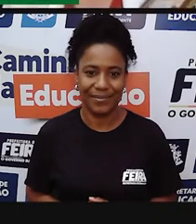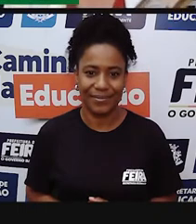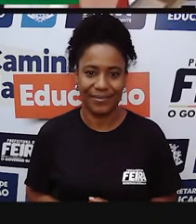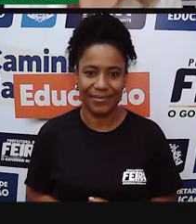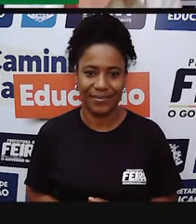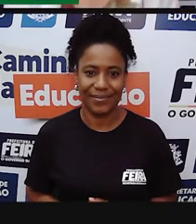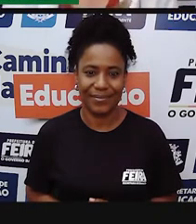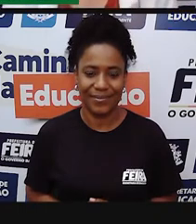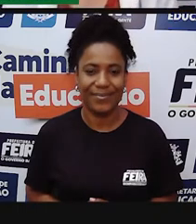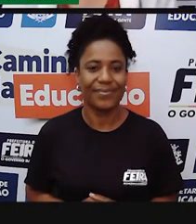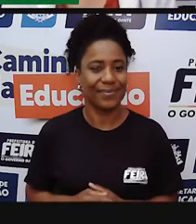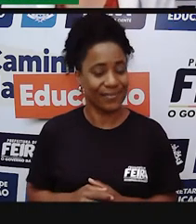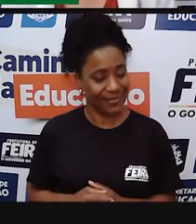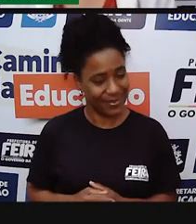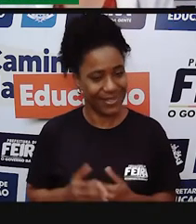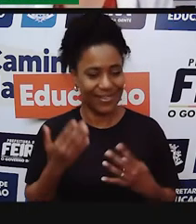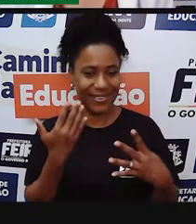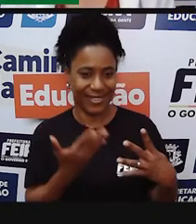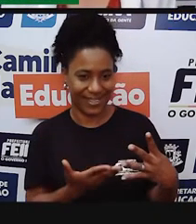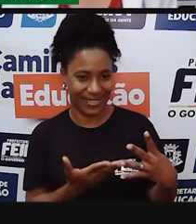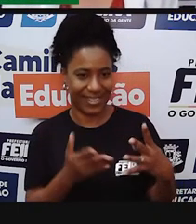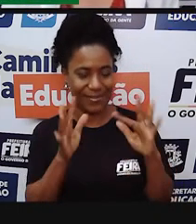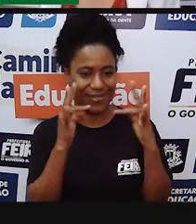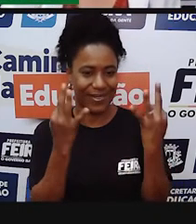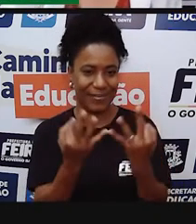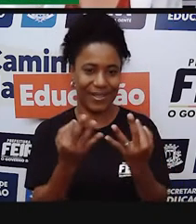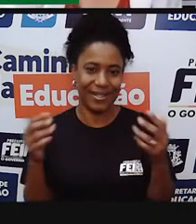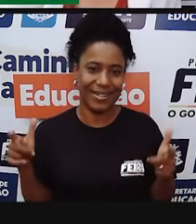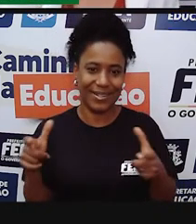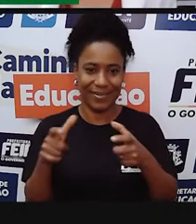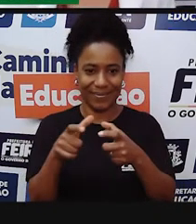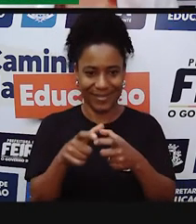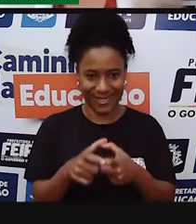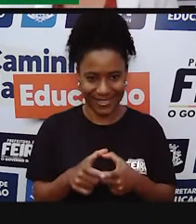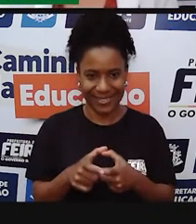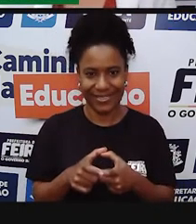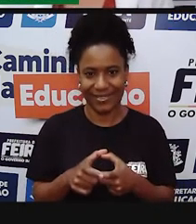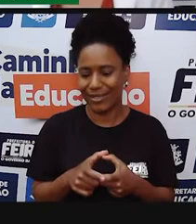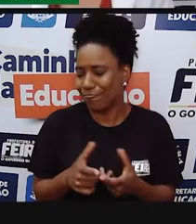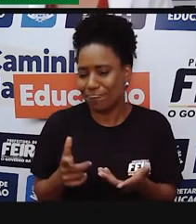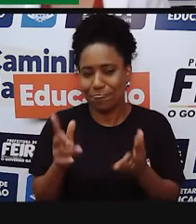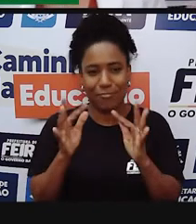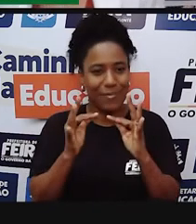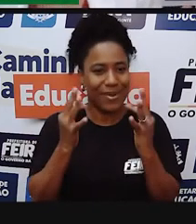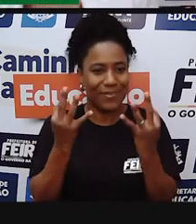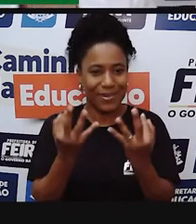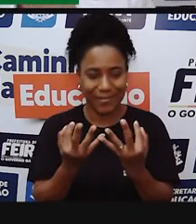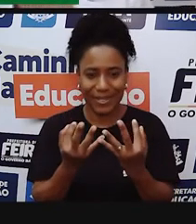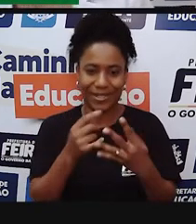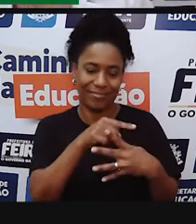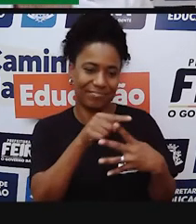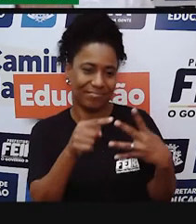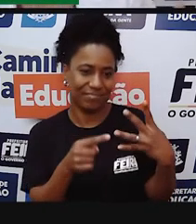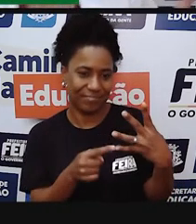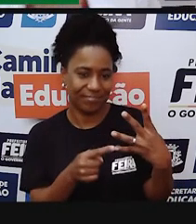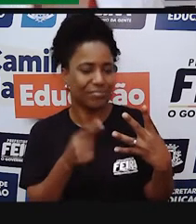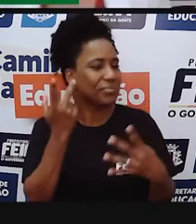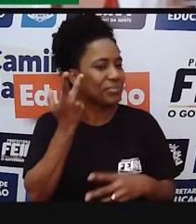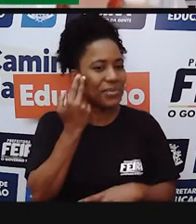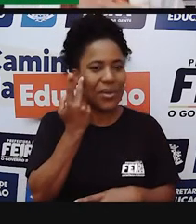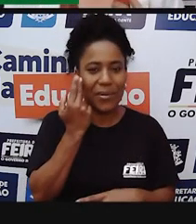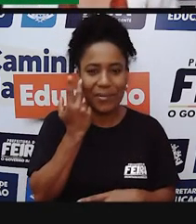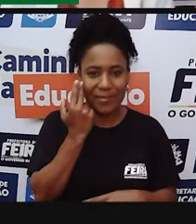esmalte esta minha família daquela é nosso chinelo e uma família considerada né